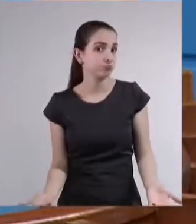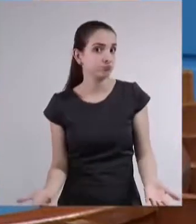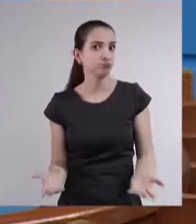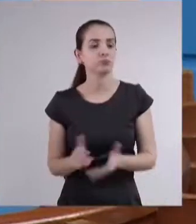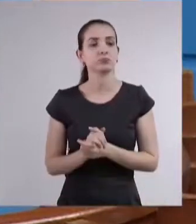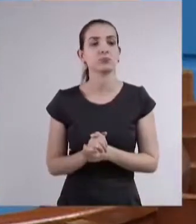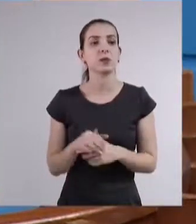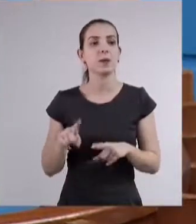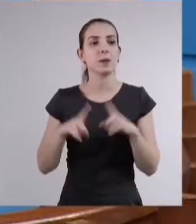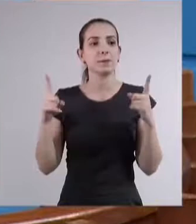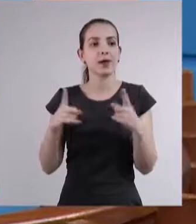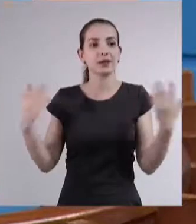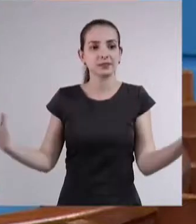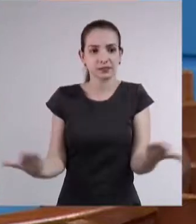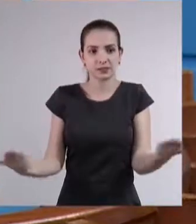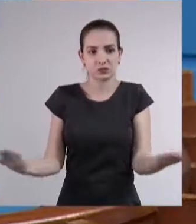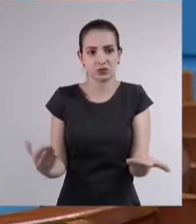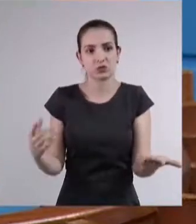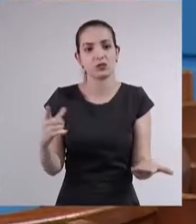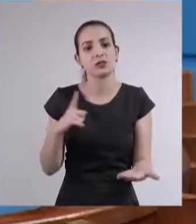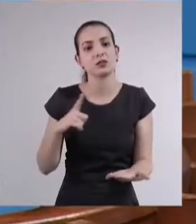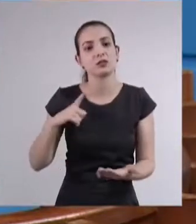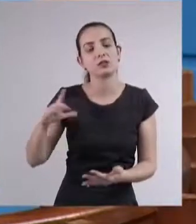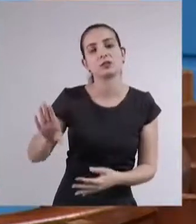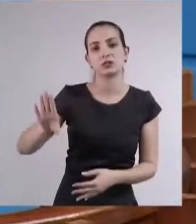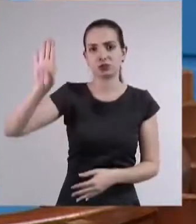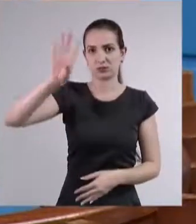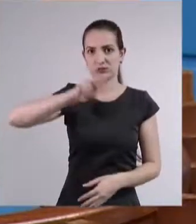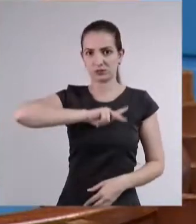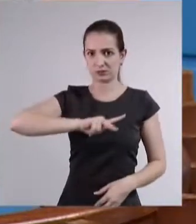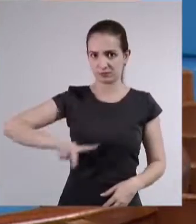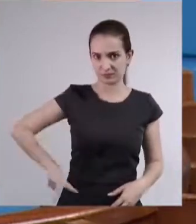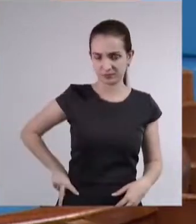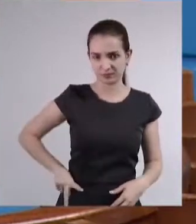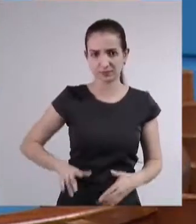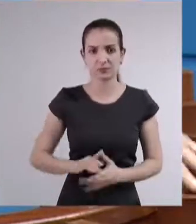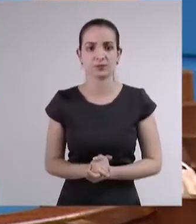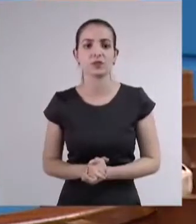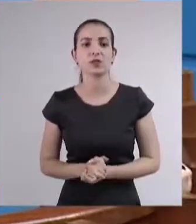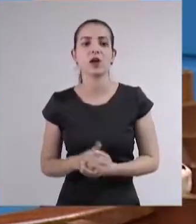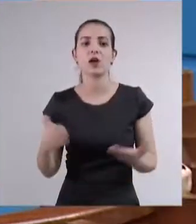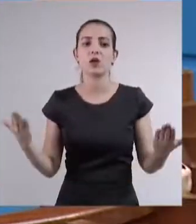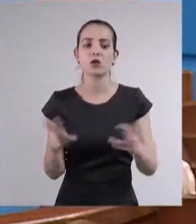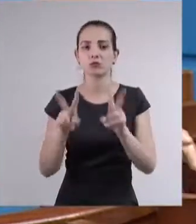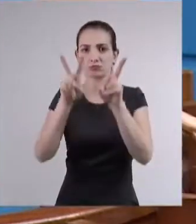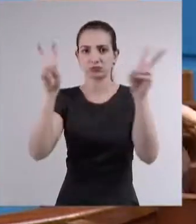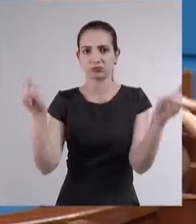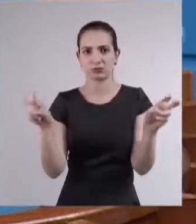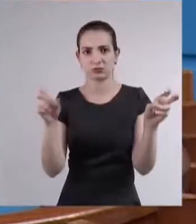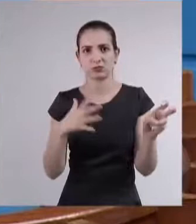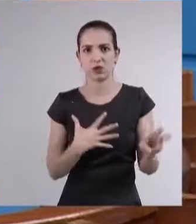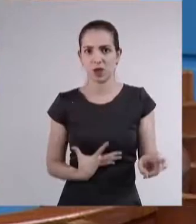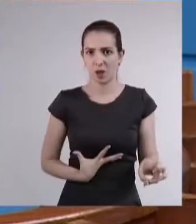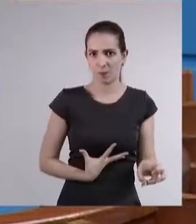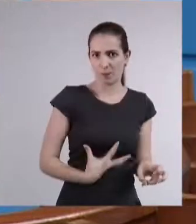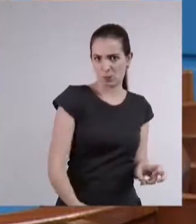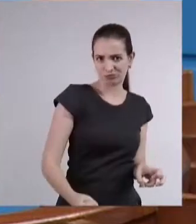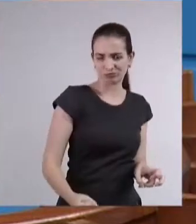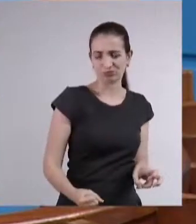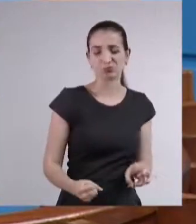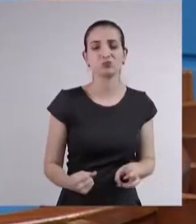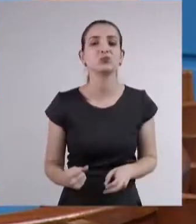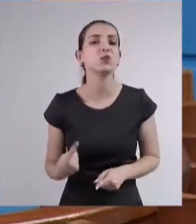na disputa para o cargo de presidente da República, vem essa questão do aborto. Isso para quê?